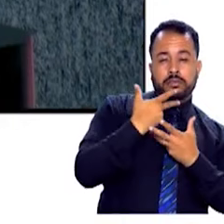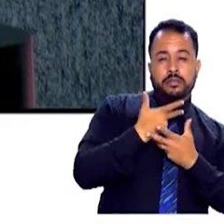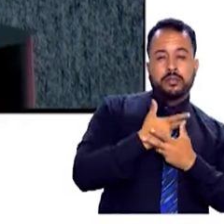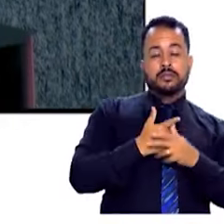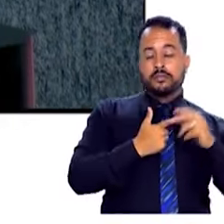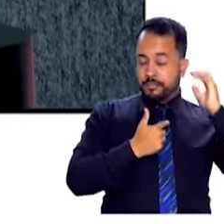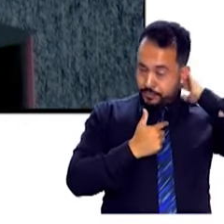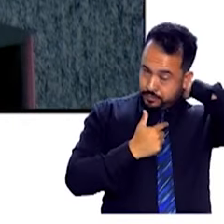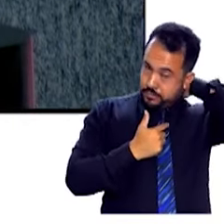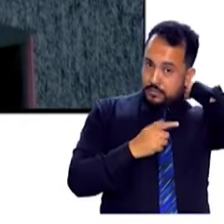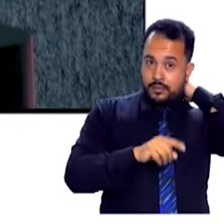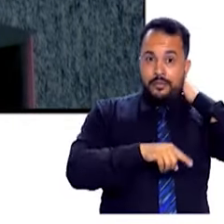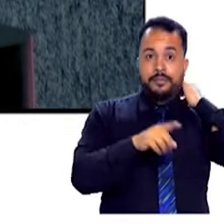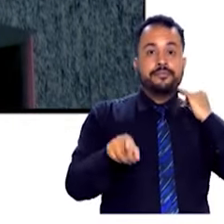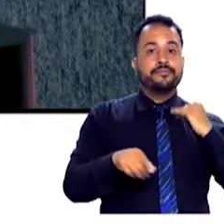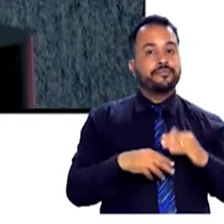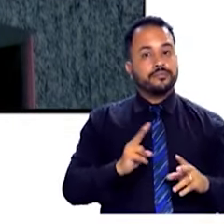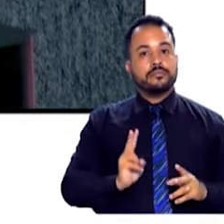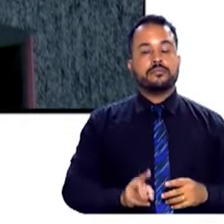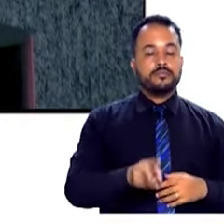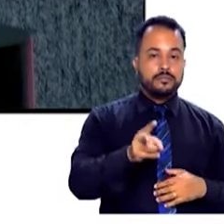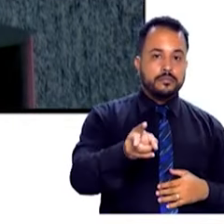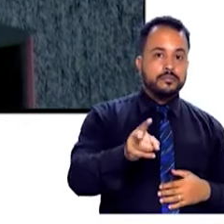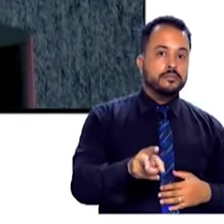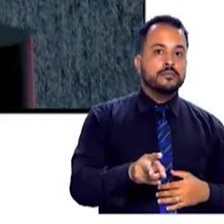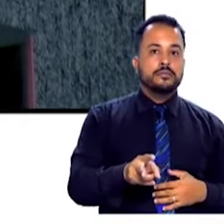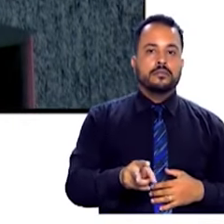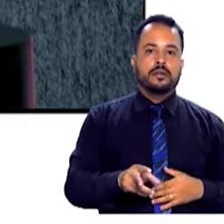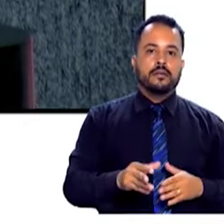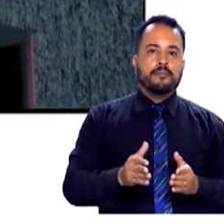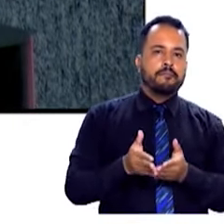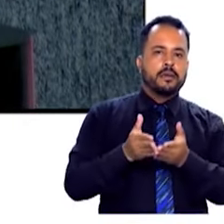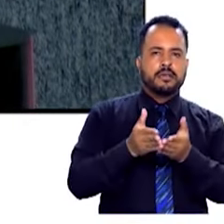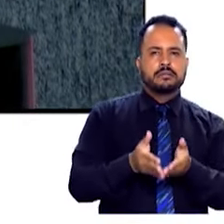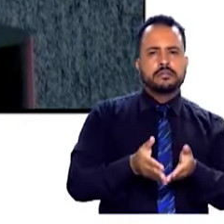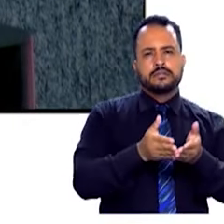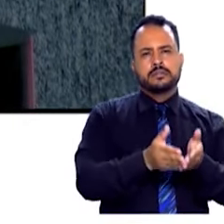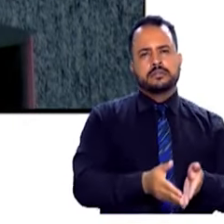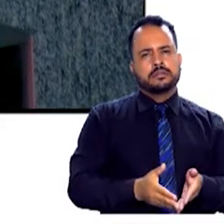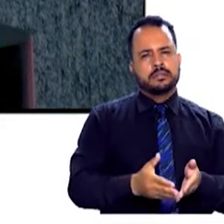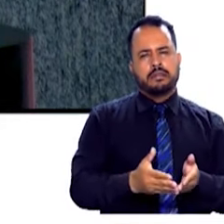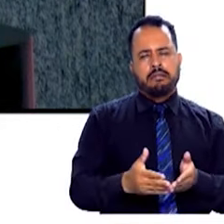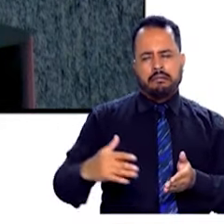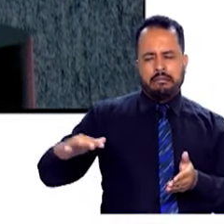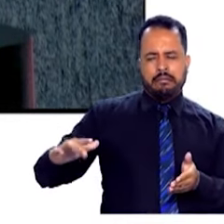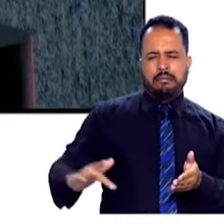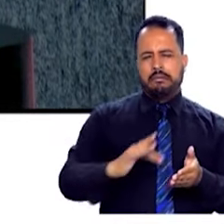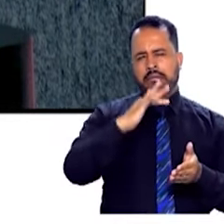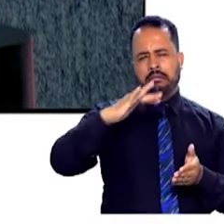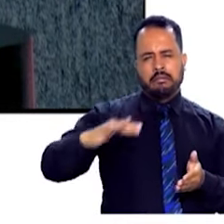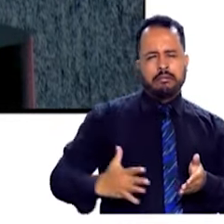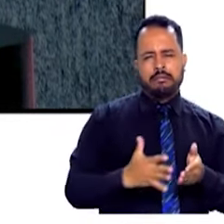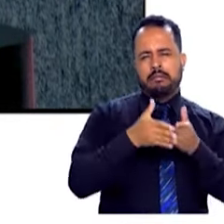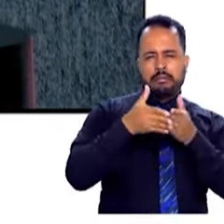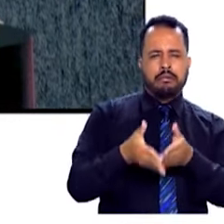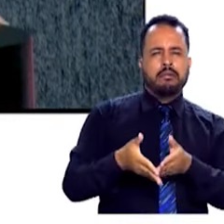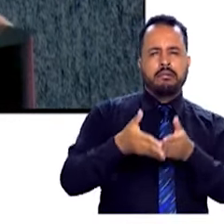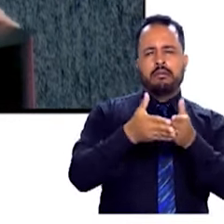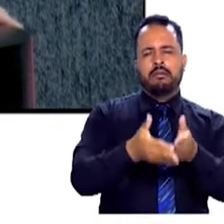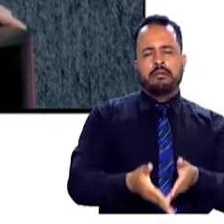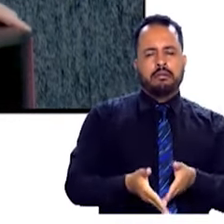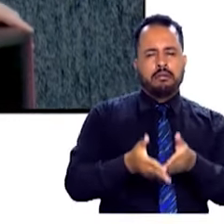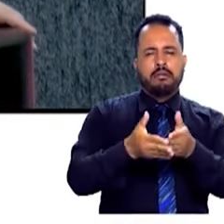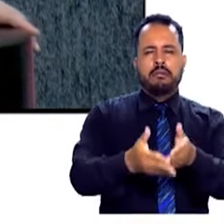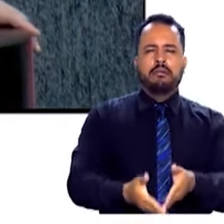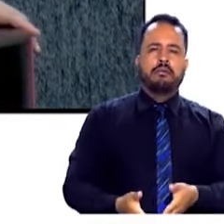assim nós prosseguimos barcos contra a corrente empurrados